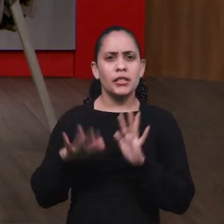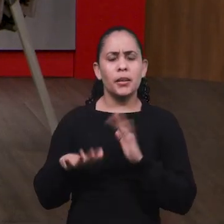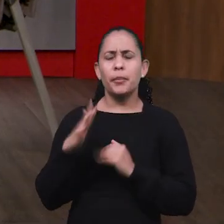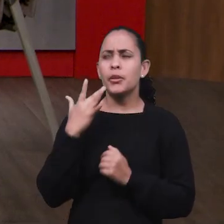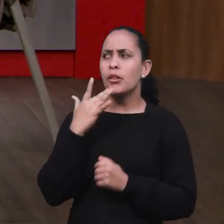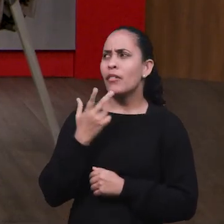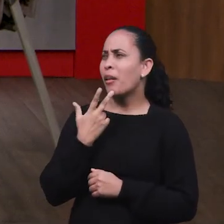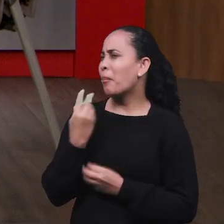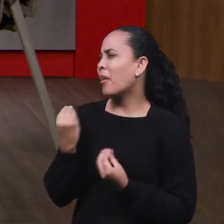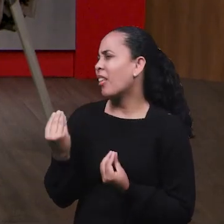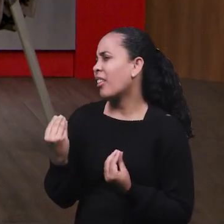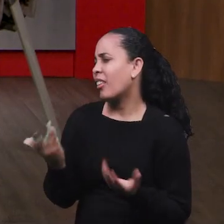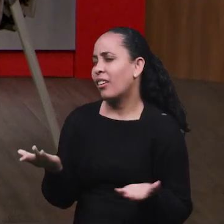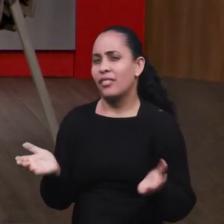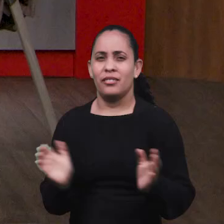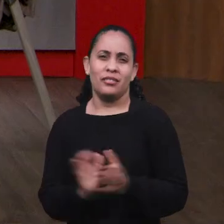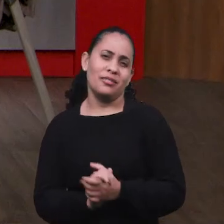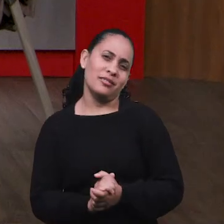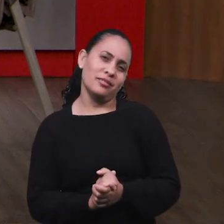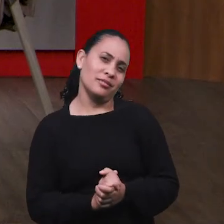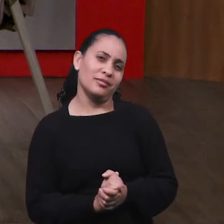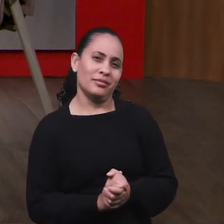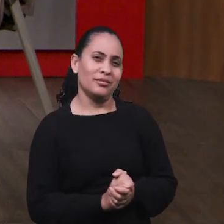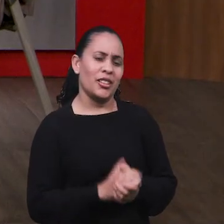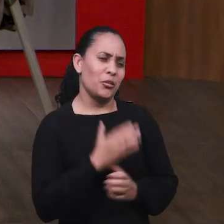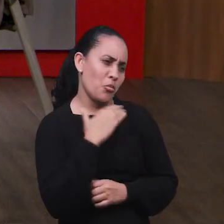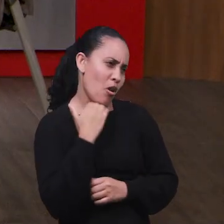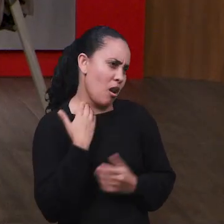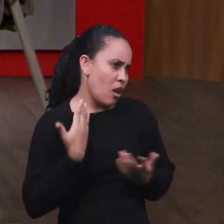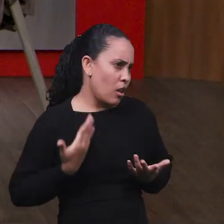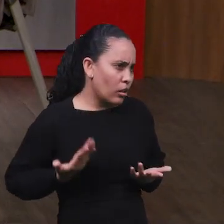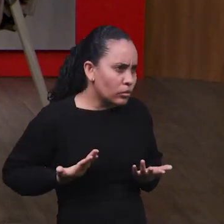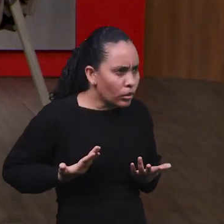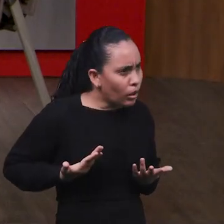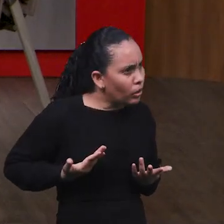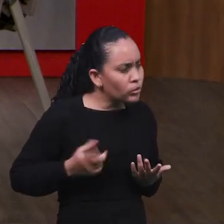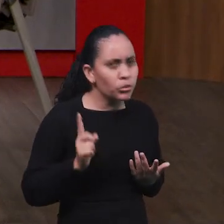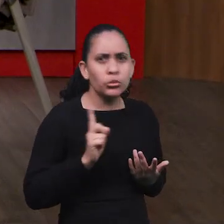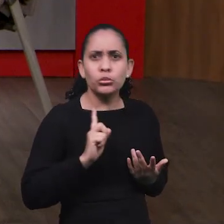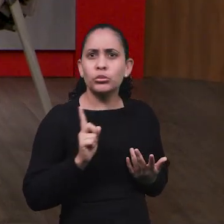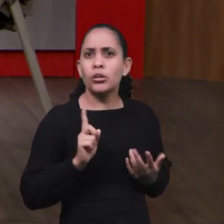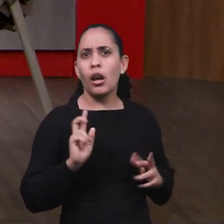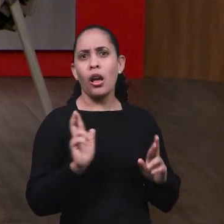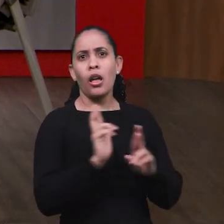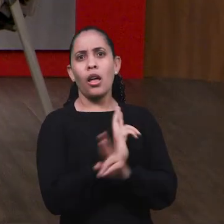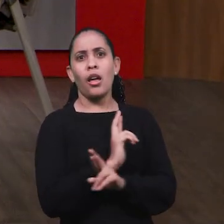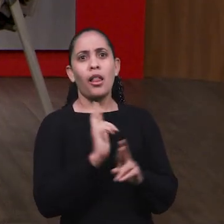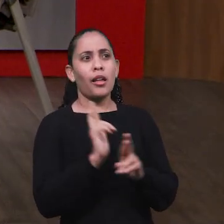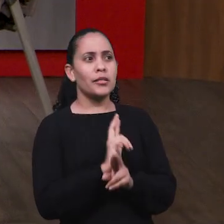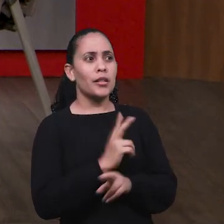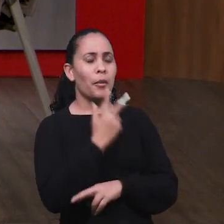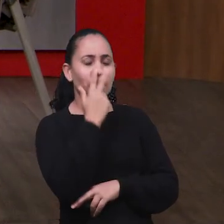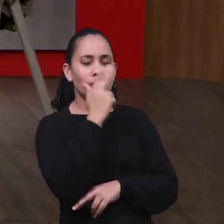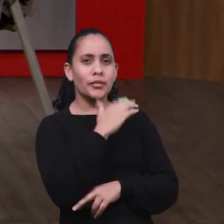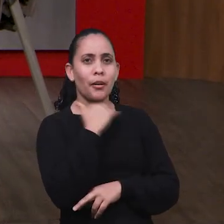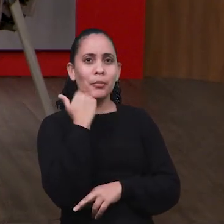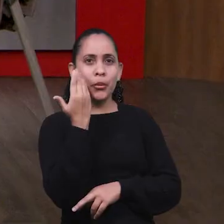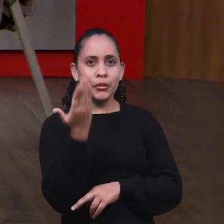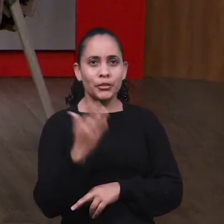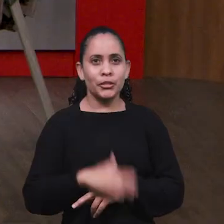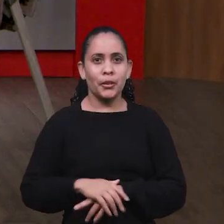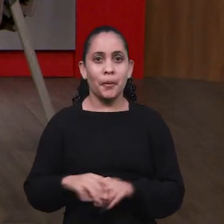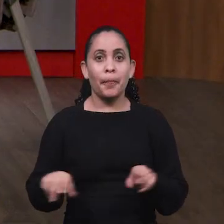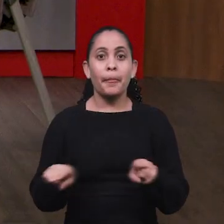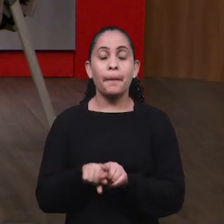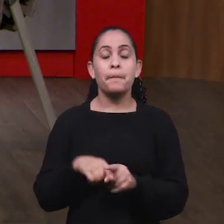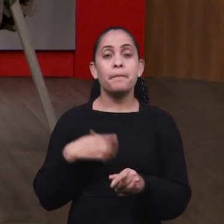pessoas dizem, não, pra quê, né? Não estou morrendo, né? Que negócio, associando sempre ao aspecto da morte, né? E vem muito